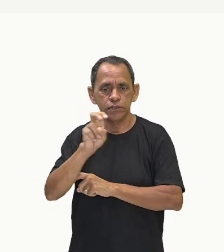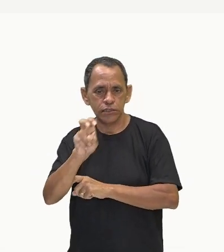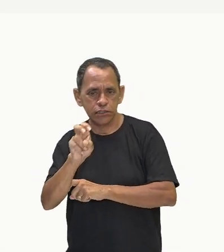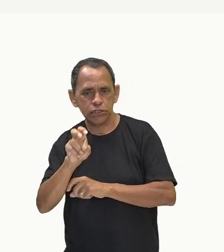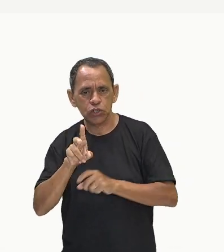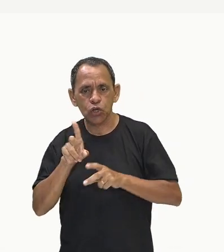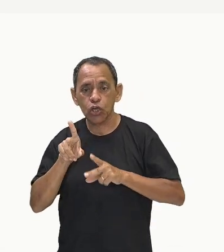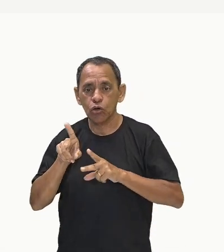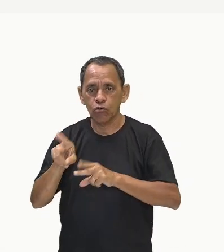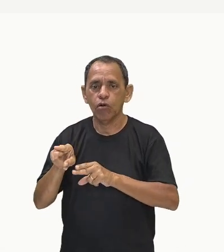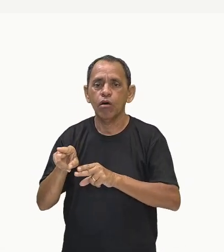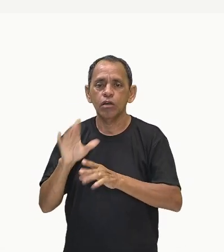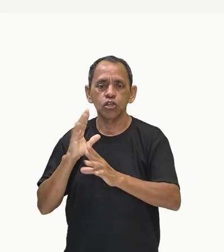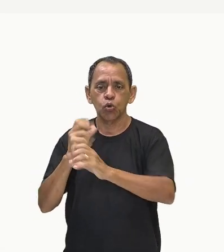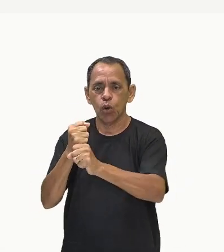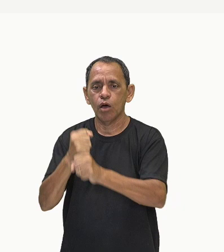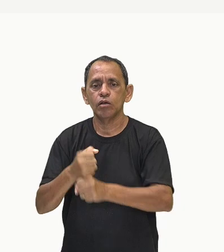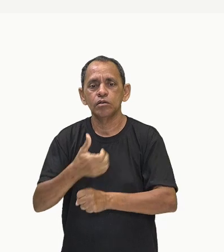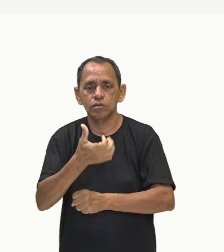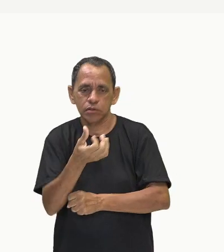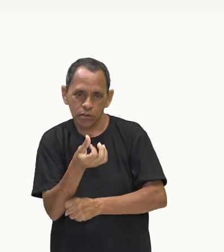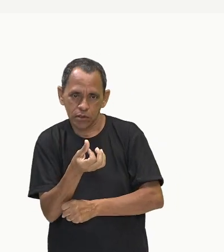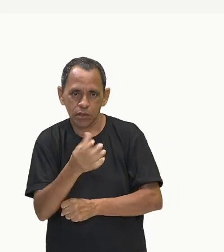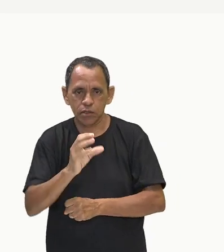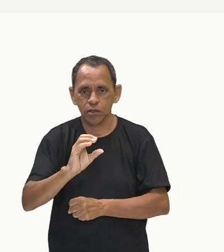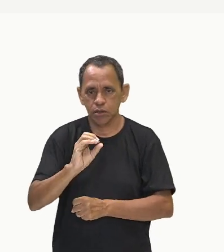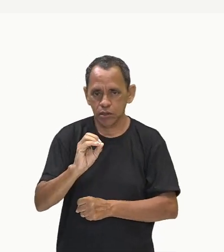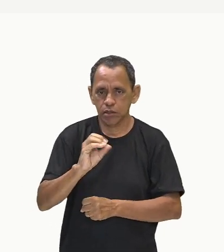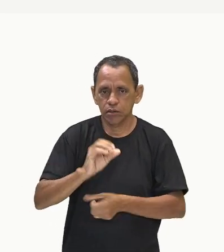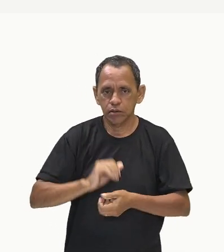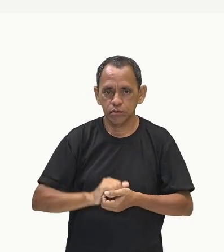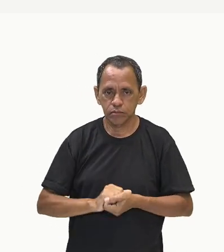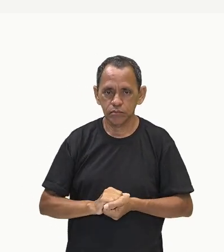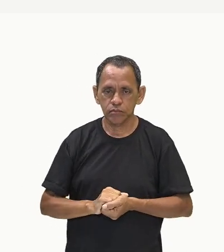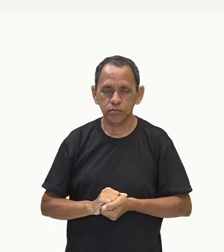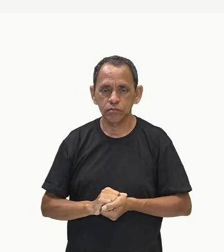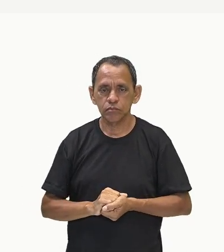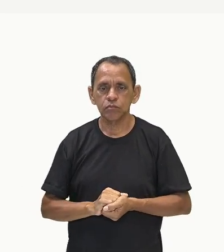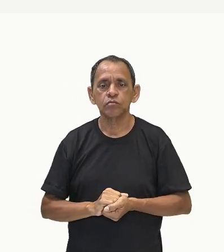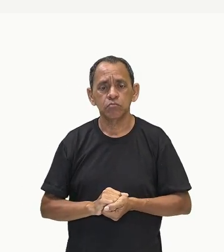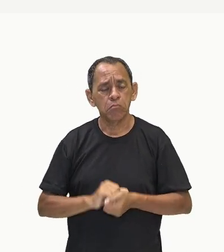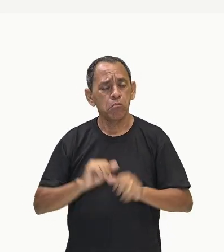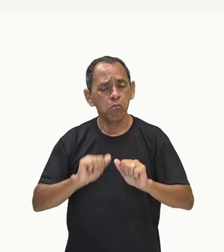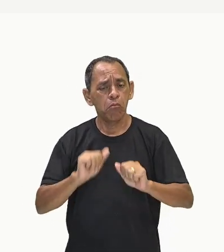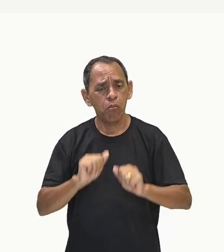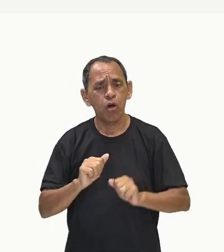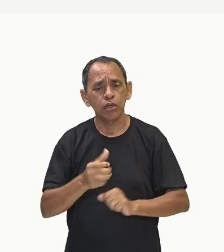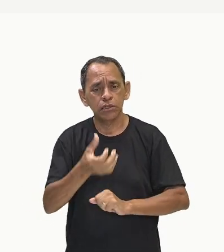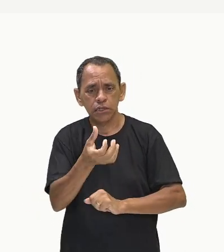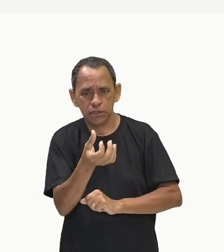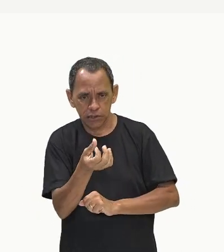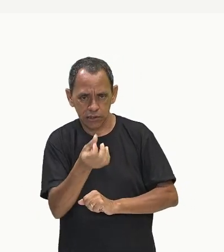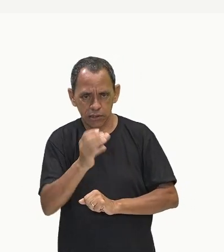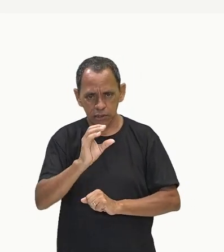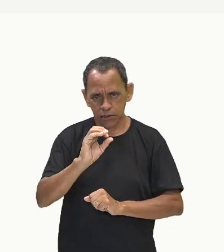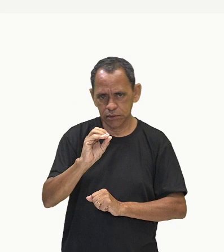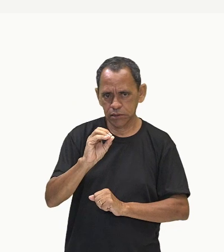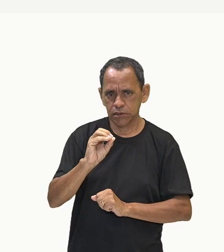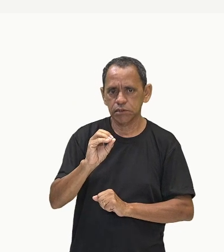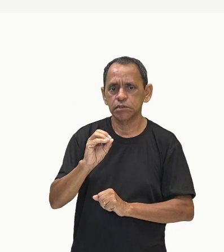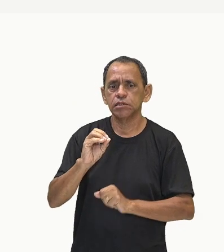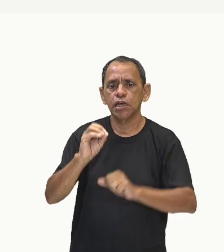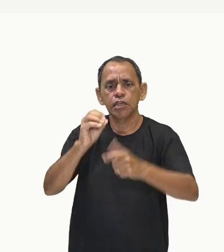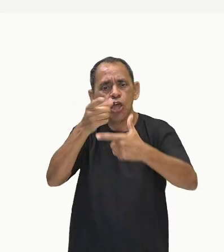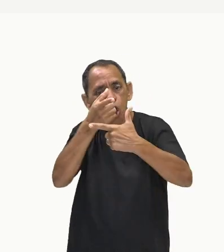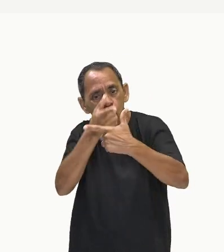determinar o número de arestas, basta dividir, né? 60 por 2. o que nos dá, né, um número de